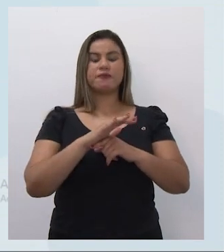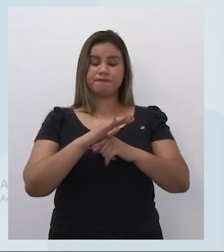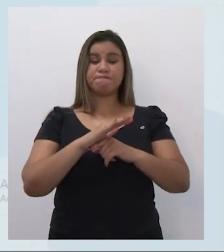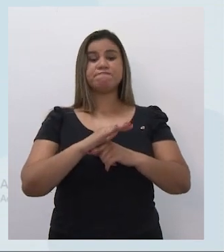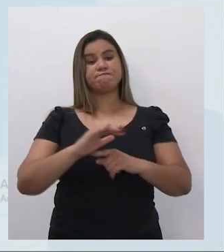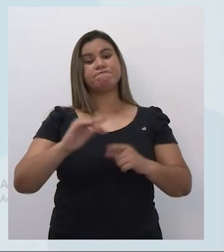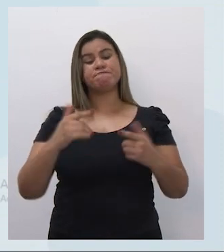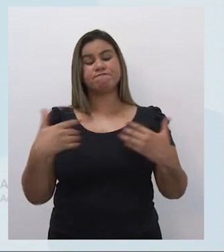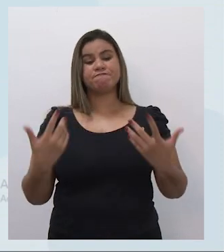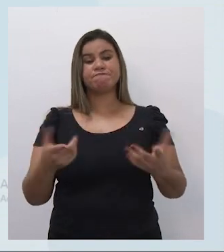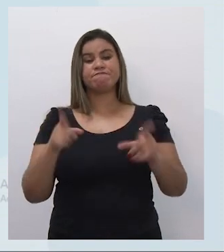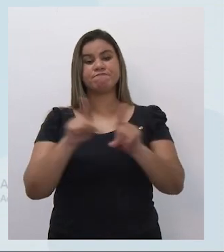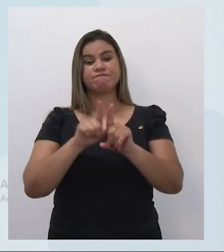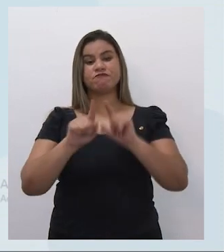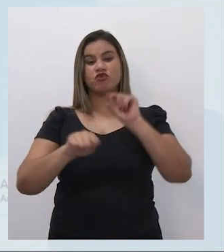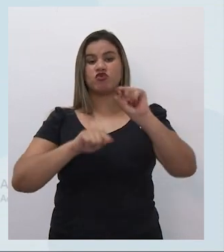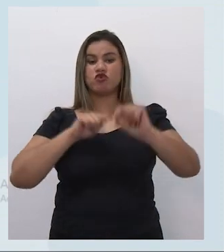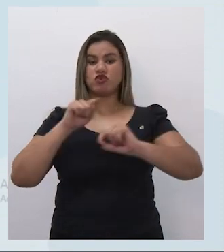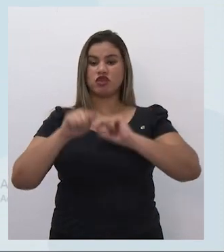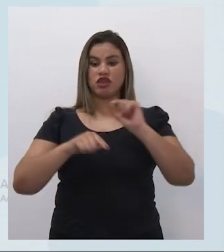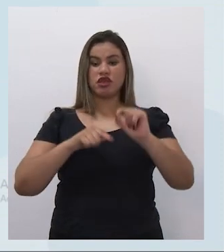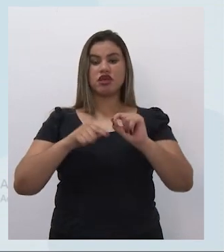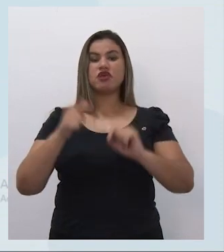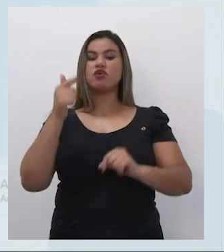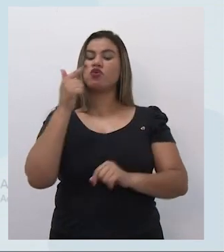e concorrer, né,